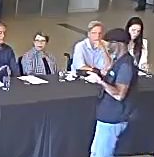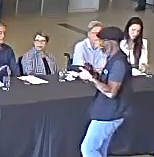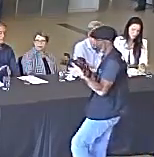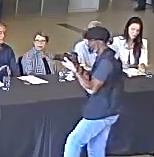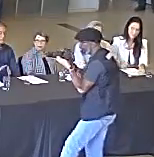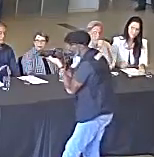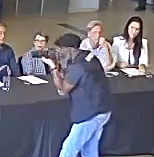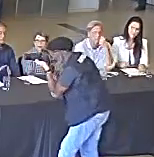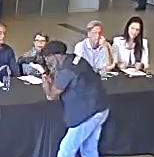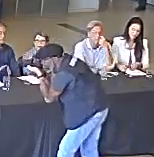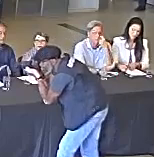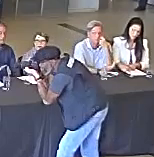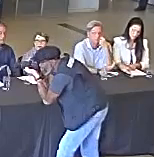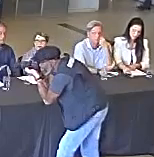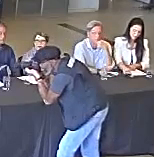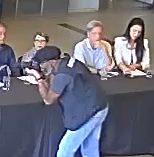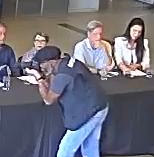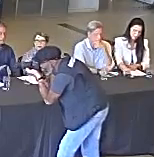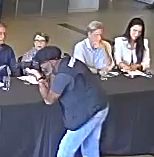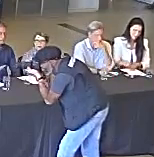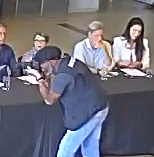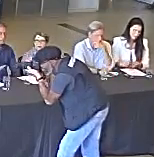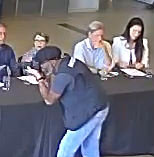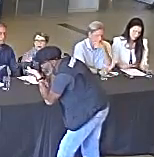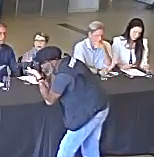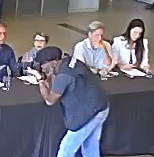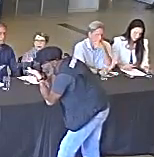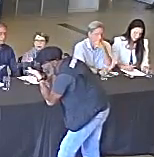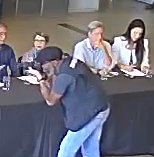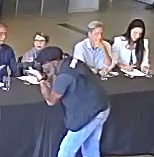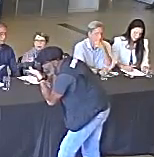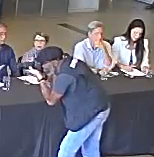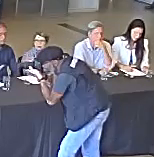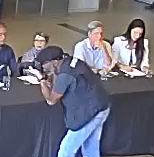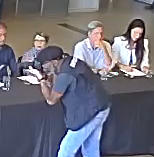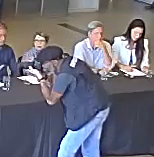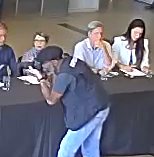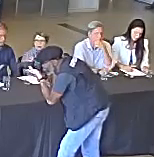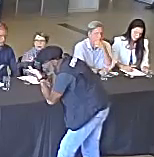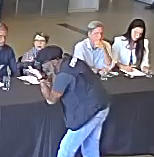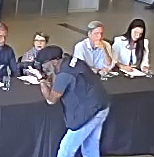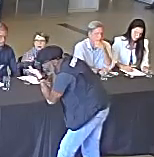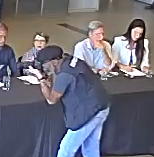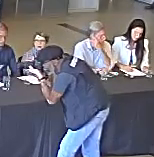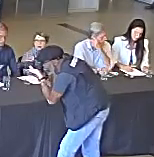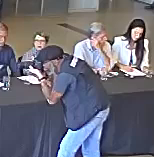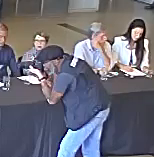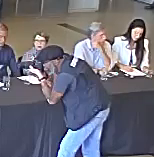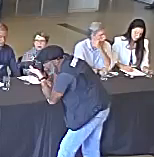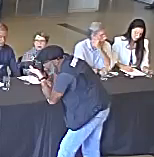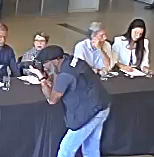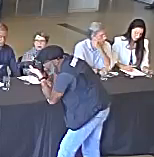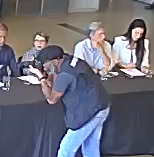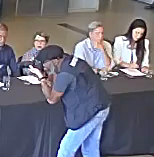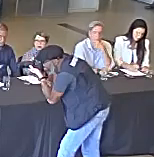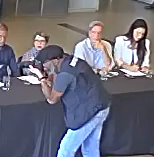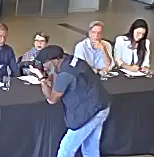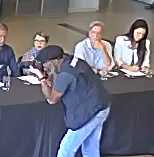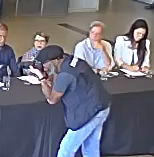aqui mesmo falar em questão de defesa de direito das pessoas com deficiência em relação ao processo